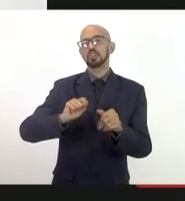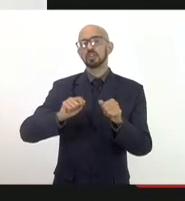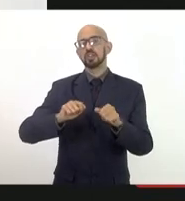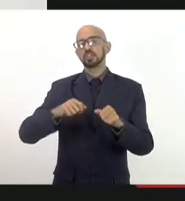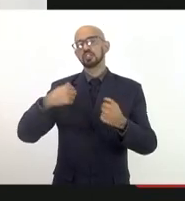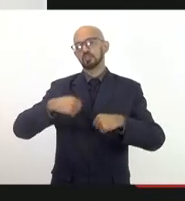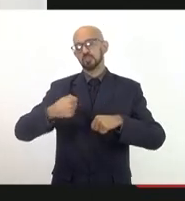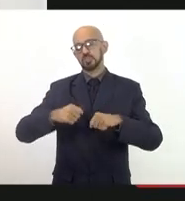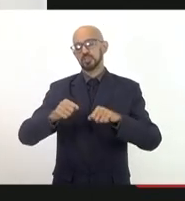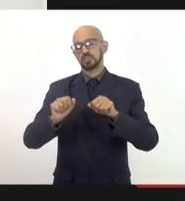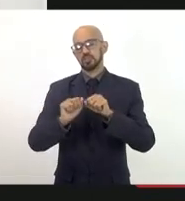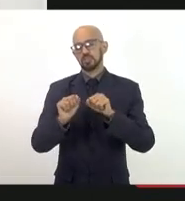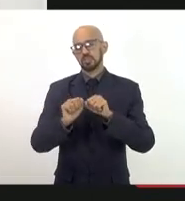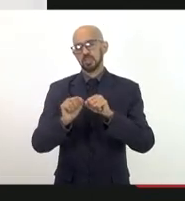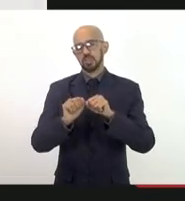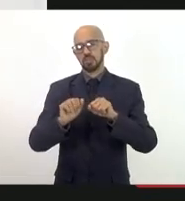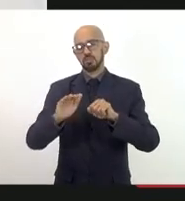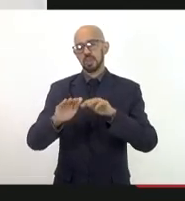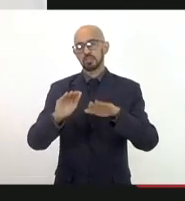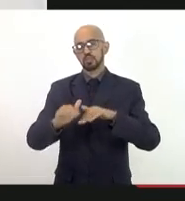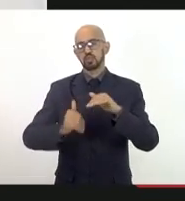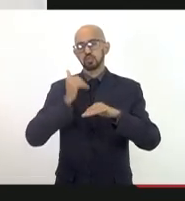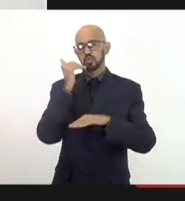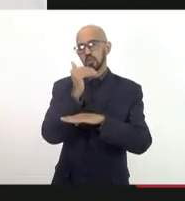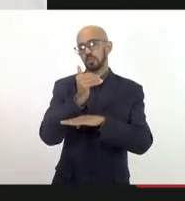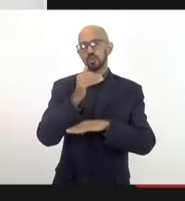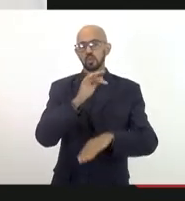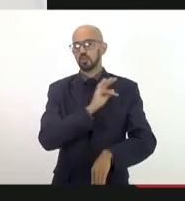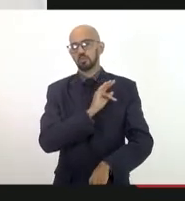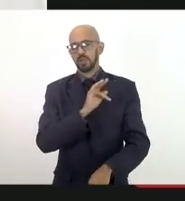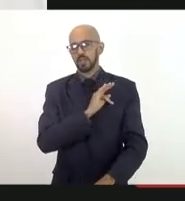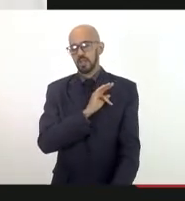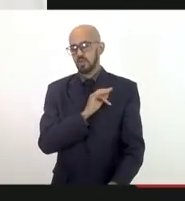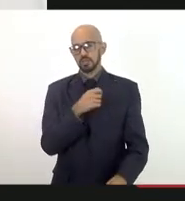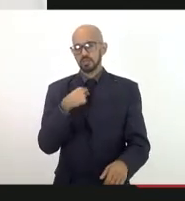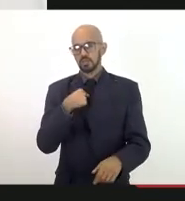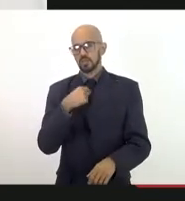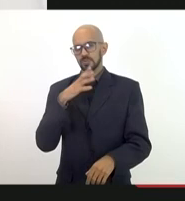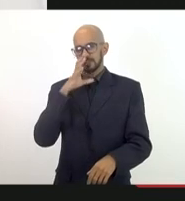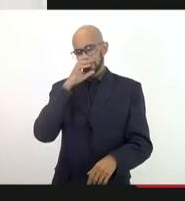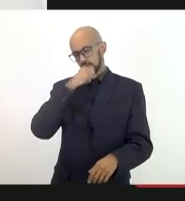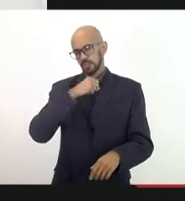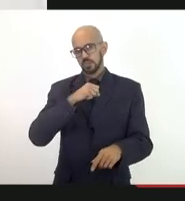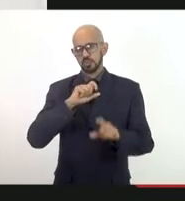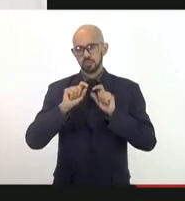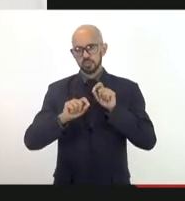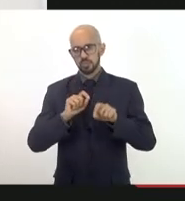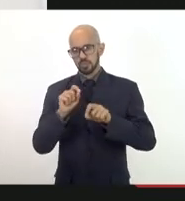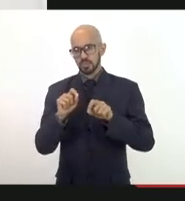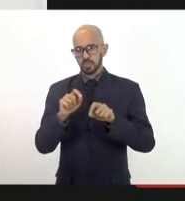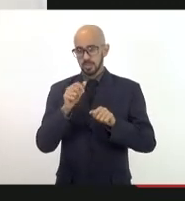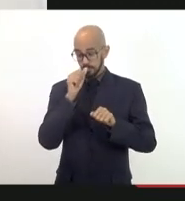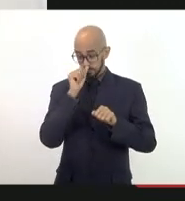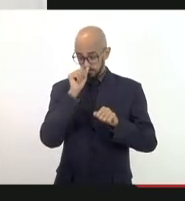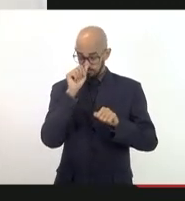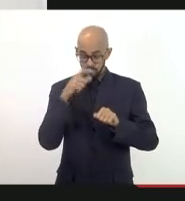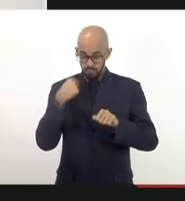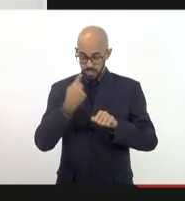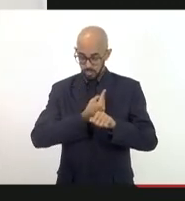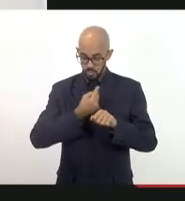precisa ser implementado, mas, sobretudo, deputada Marta Rocha, insisto aqui, inclusive para nós diminuirmos